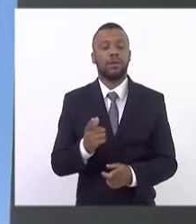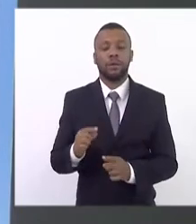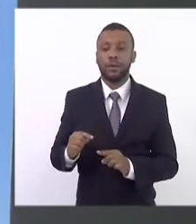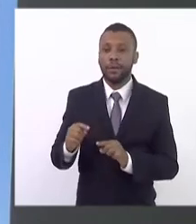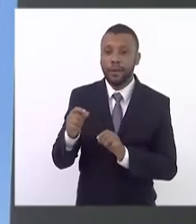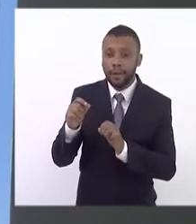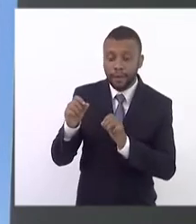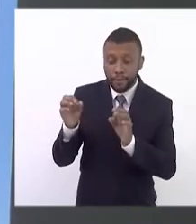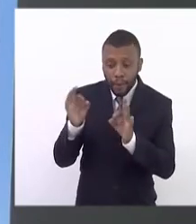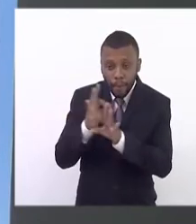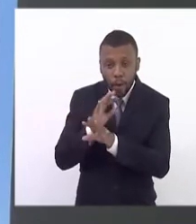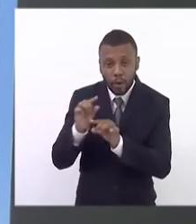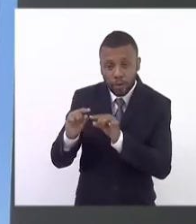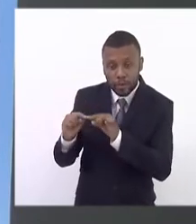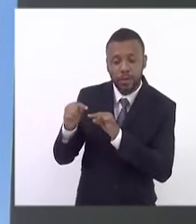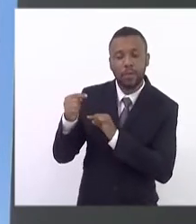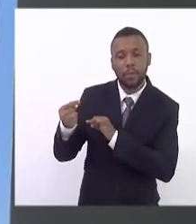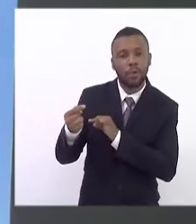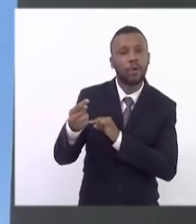ter